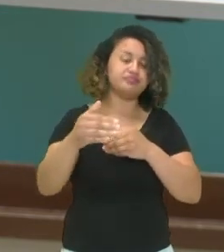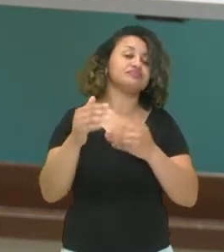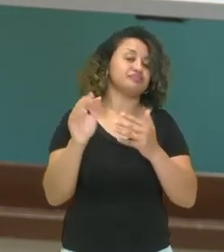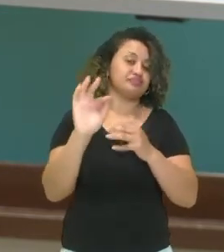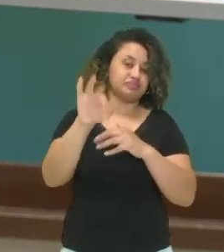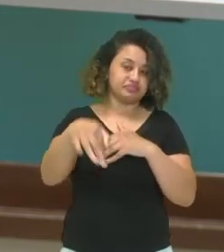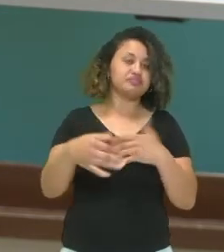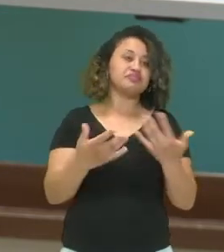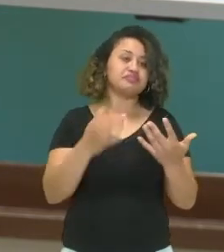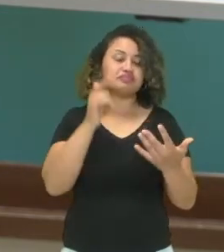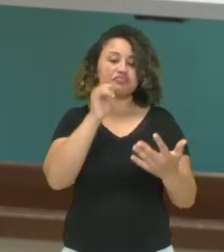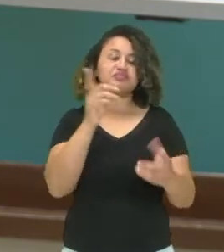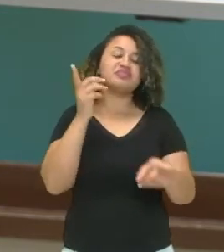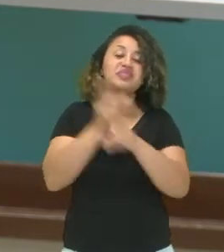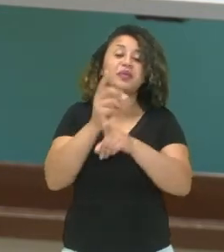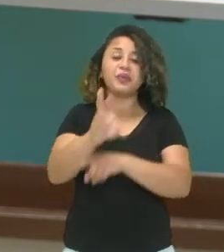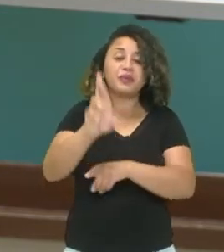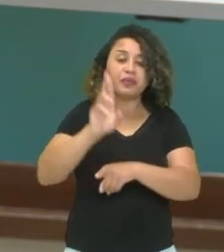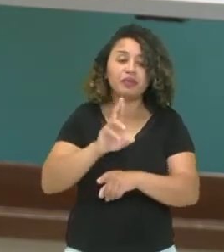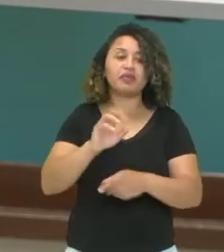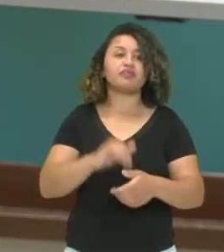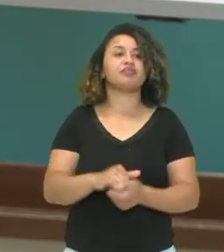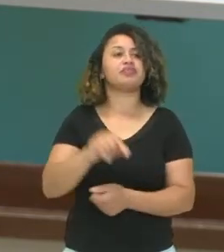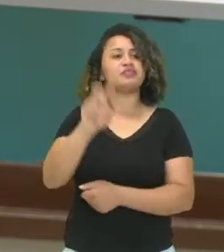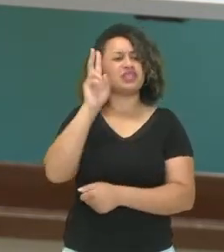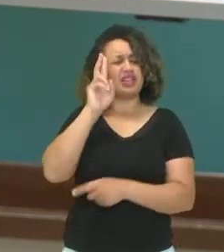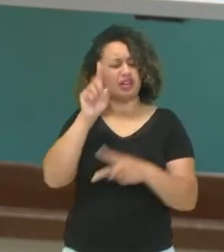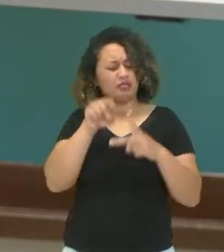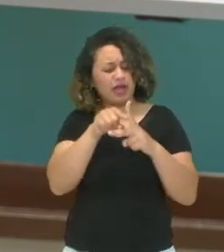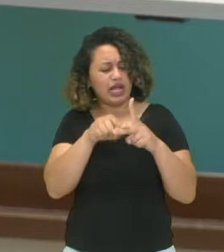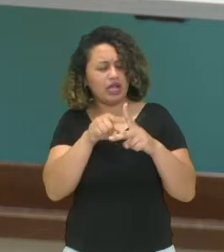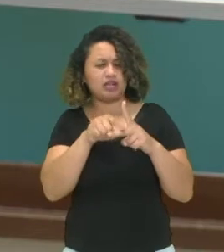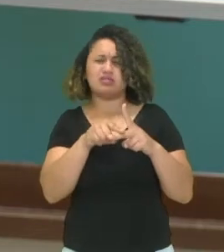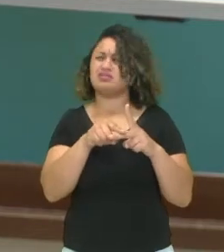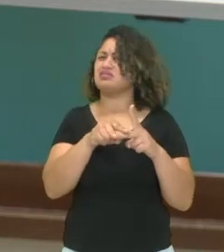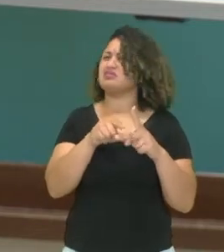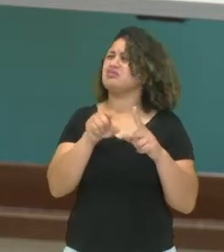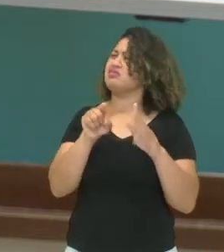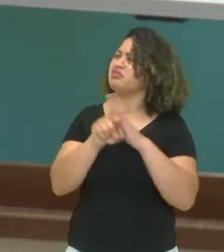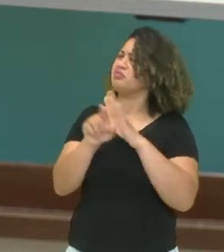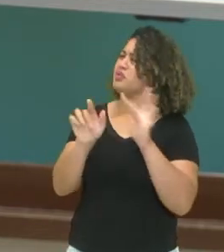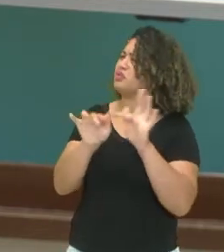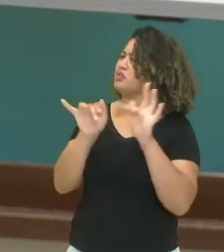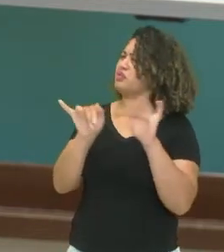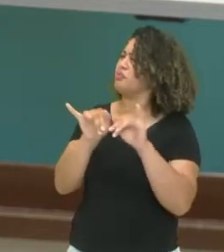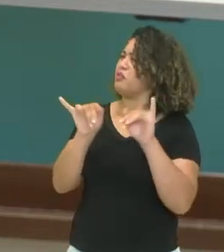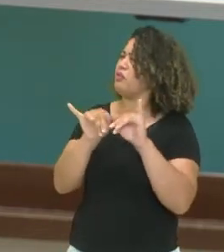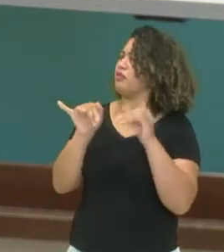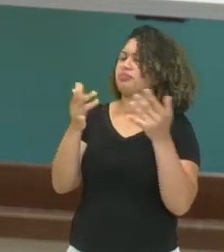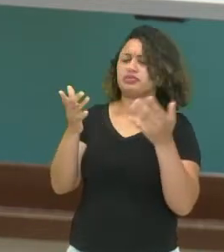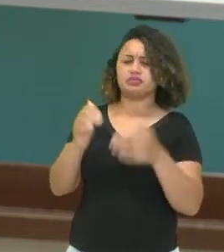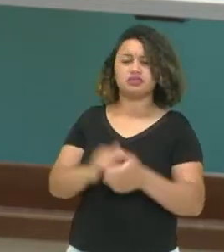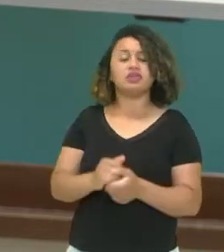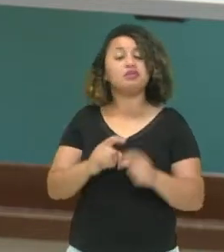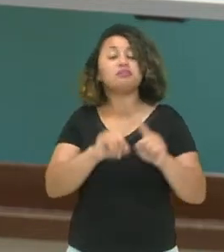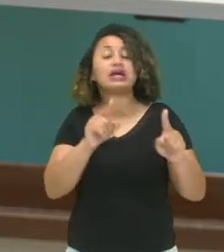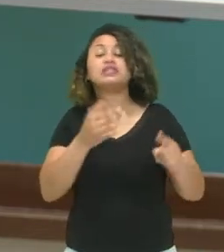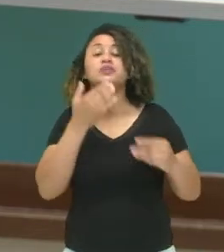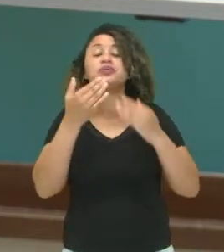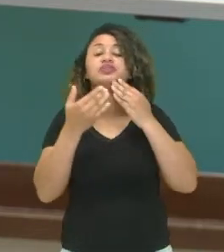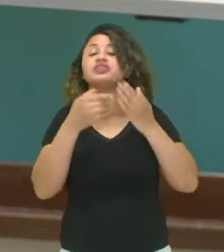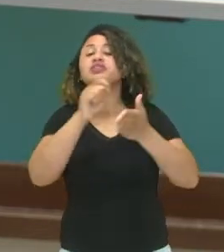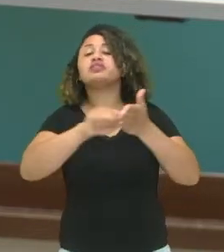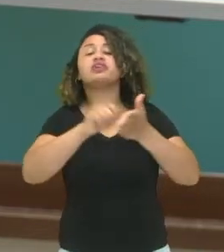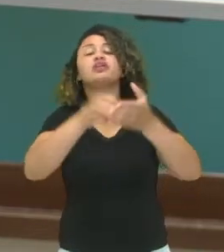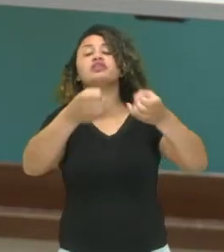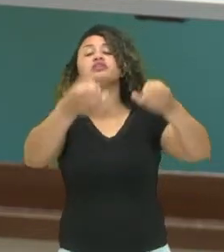Você lembra o que são ângulos? Nossa, parece uma pergunta boba, mas se eu pedisse para vocês dissertarem o que é um